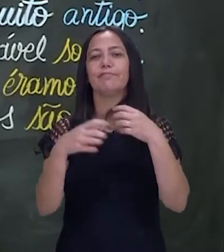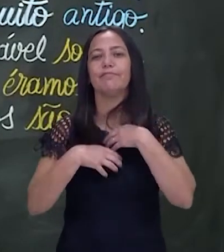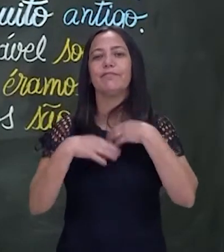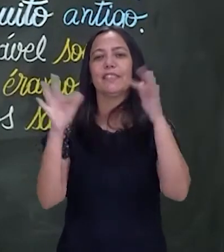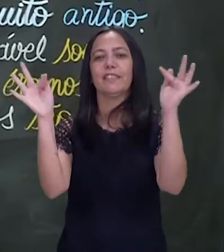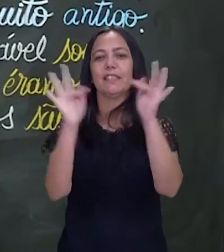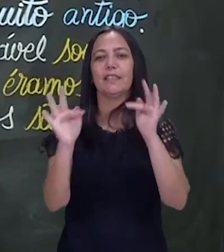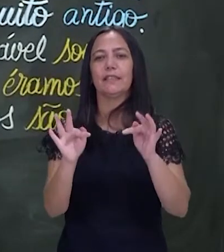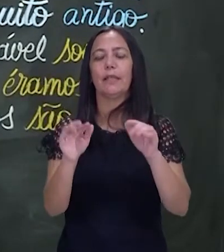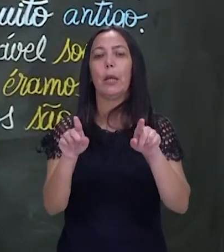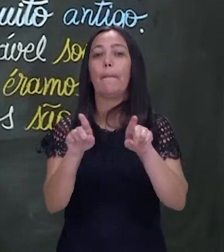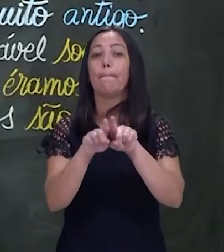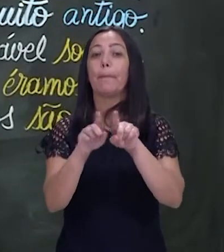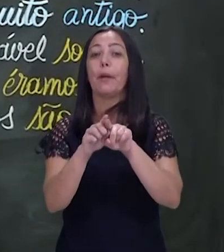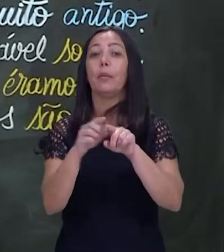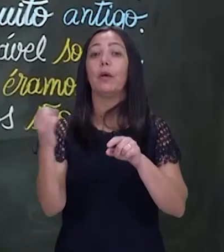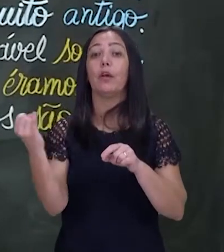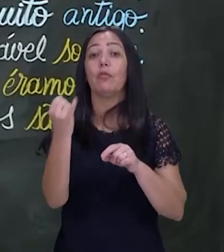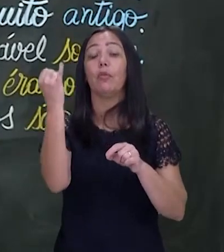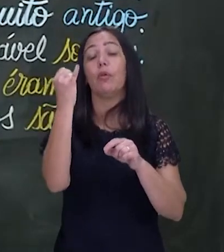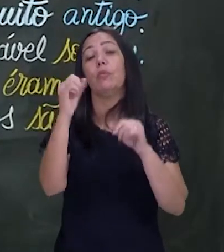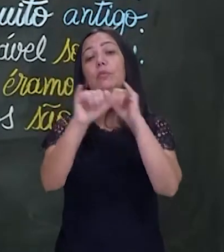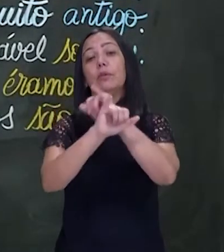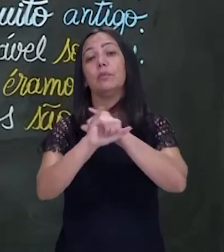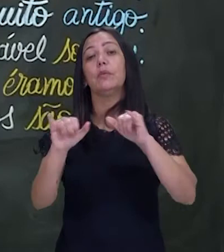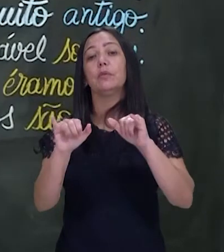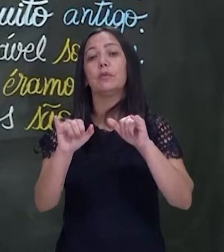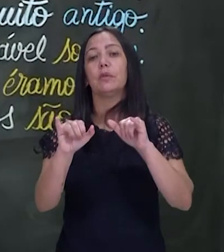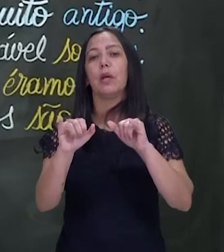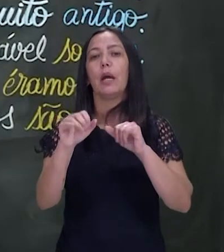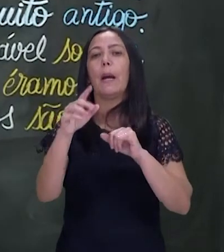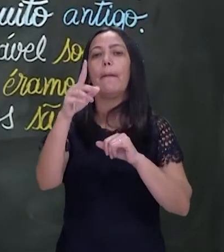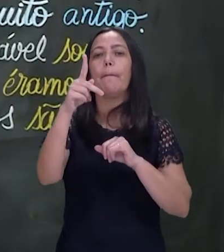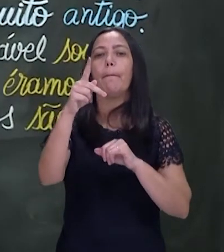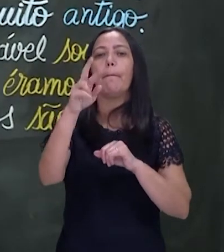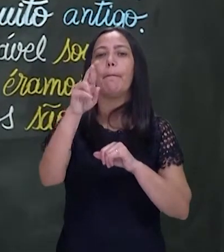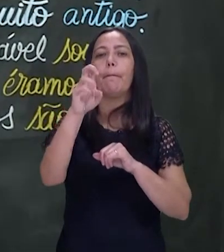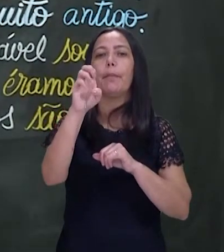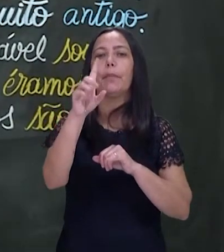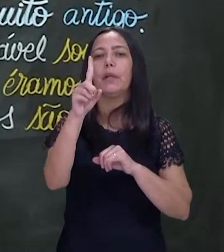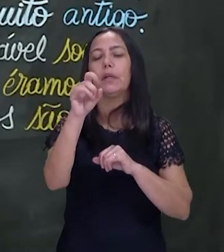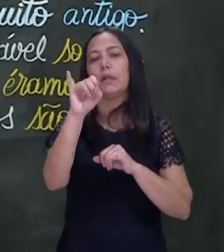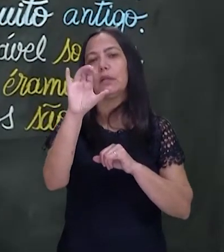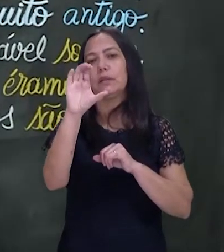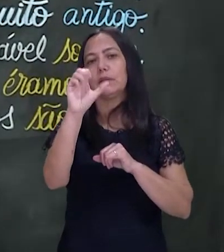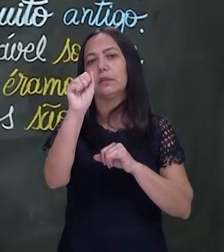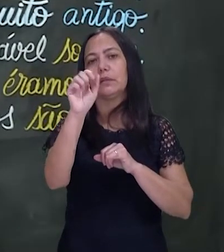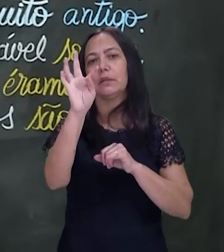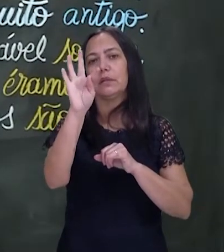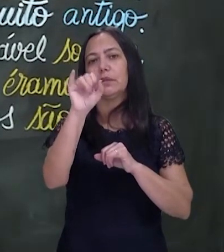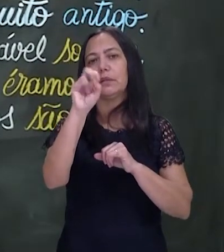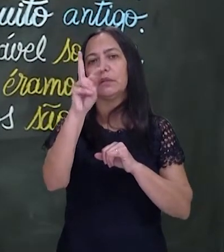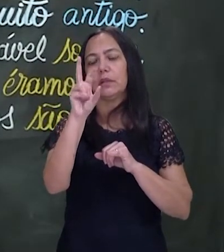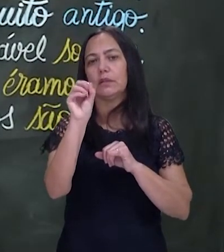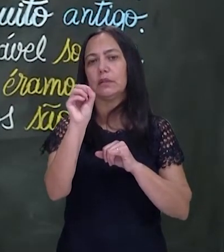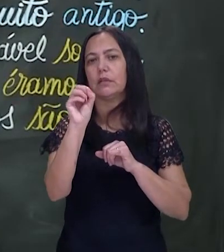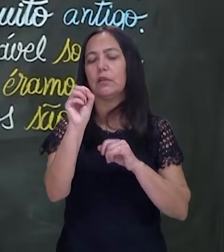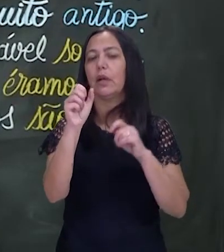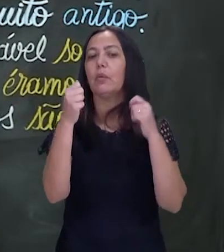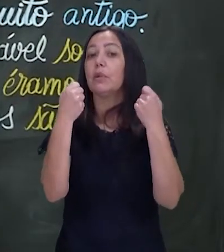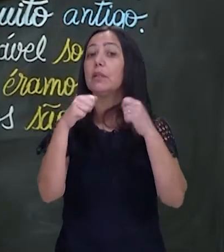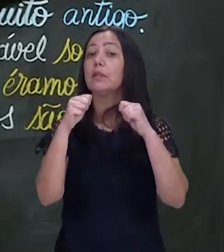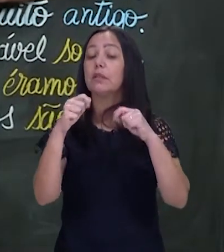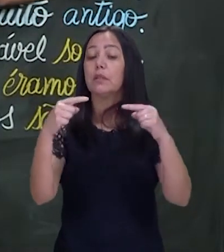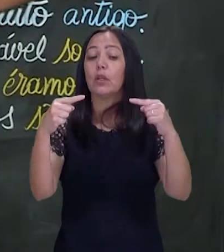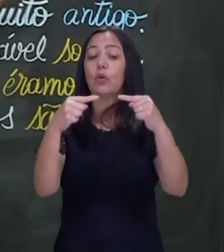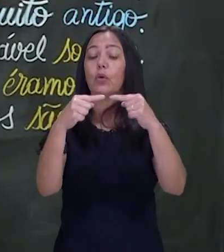informação importante sobre o predicativo. Ele não se chama predicativo do sujeito, por acaso, porque ele precisa concordar